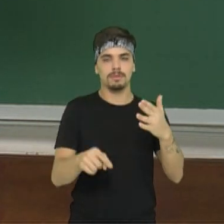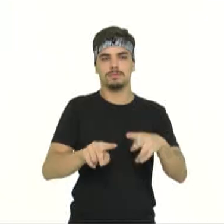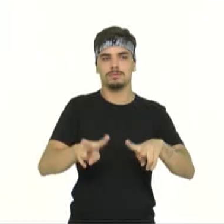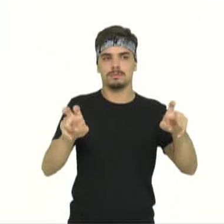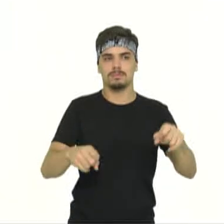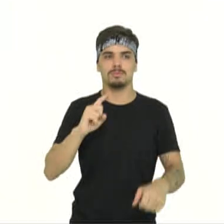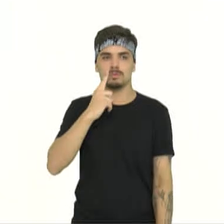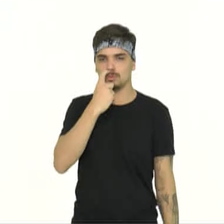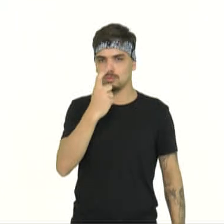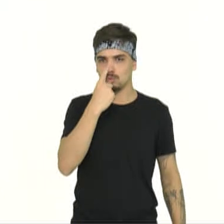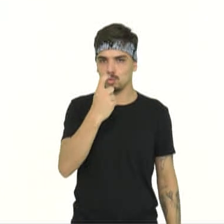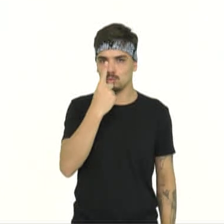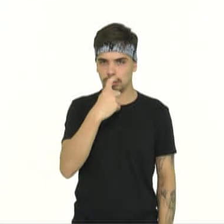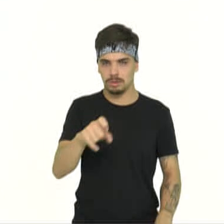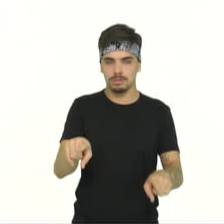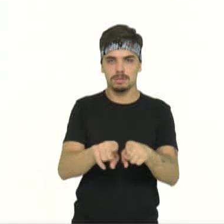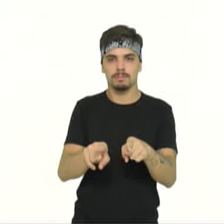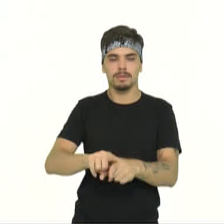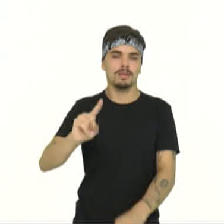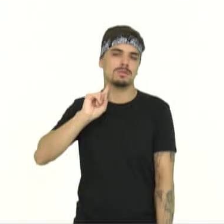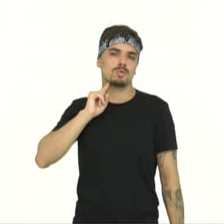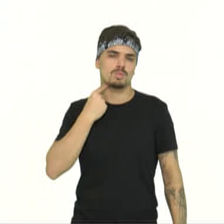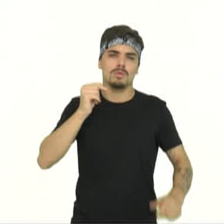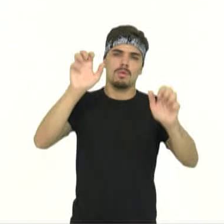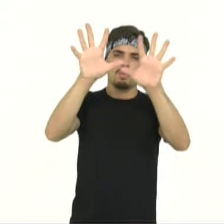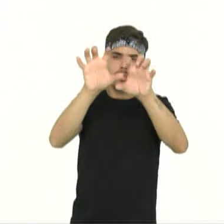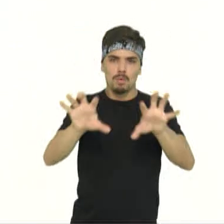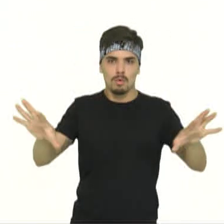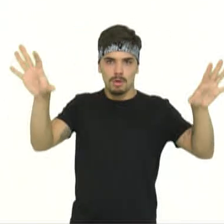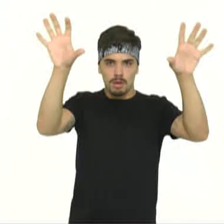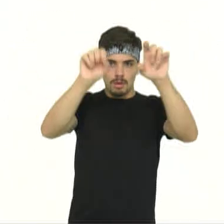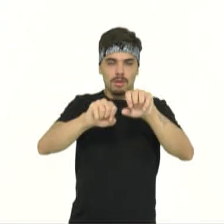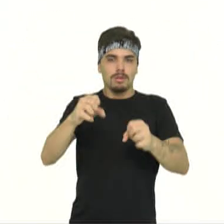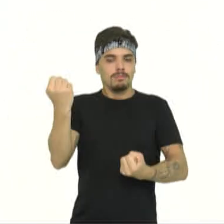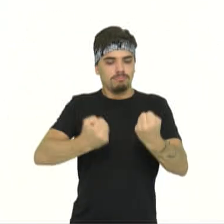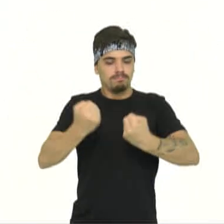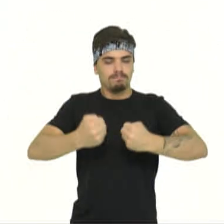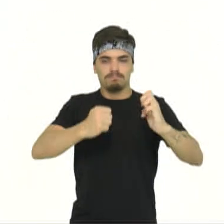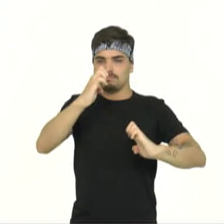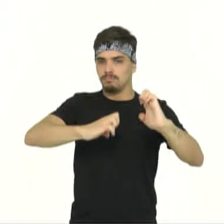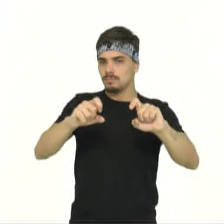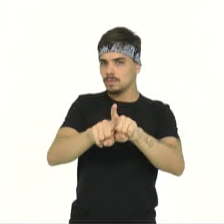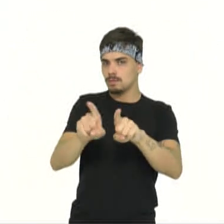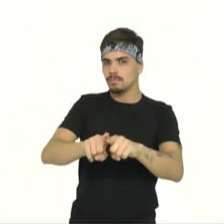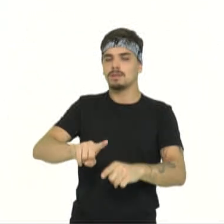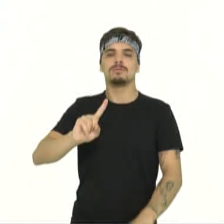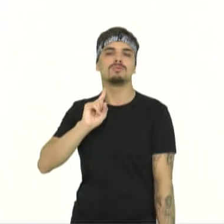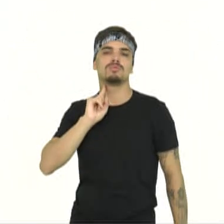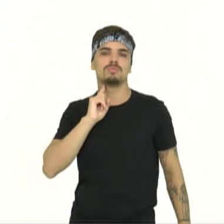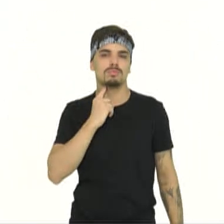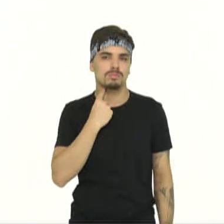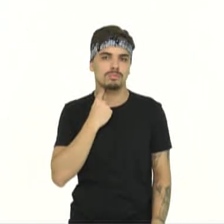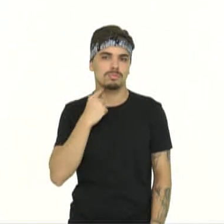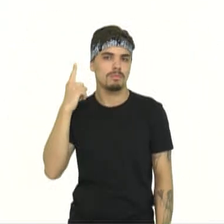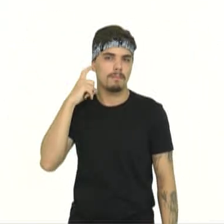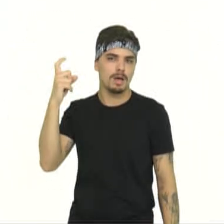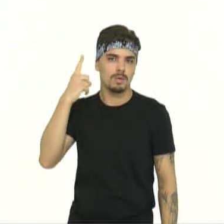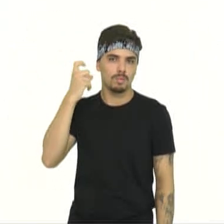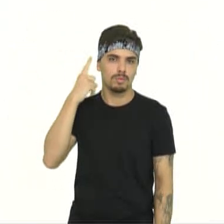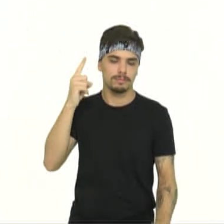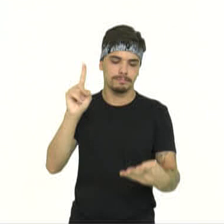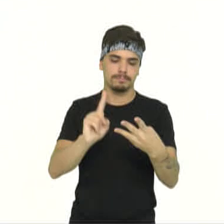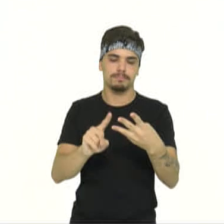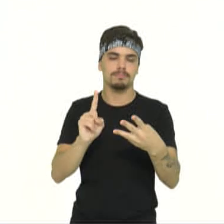resíduos sólidos, lixo, poluição atmosférica de automóveis, de indústrias, poluição sonora, o barulho